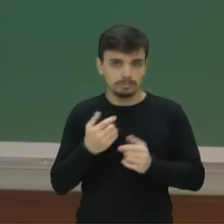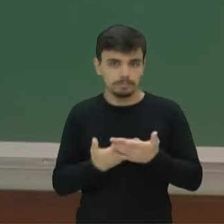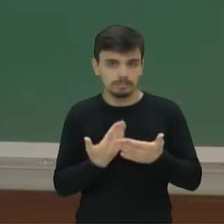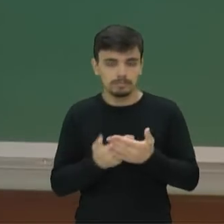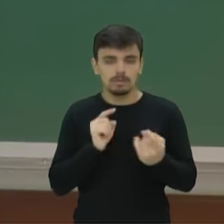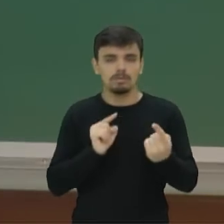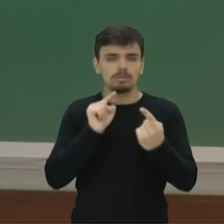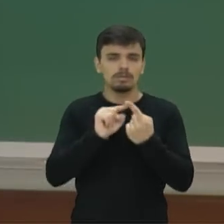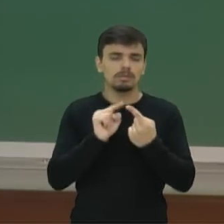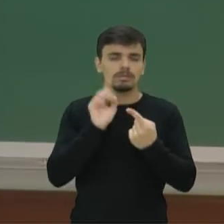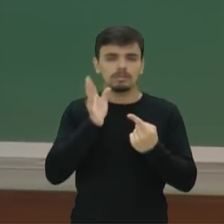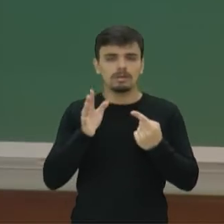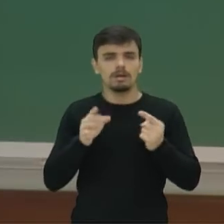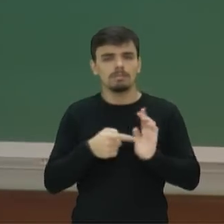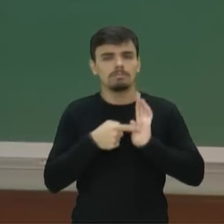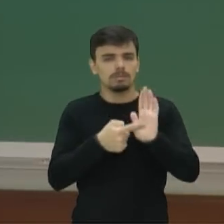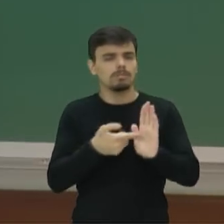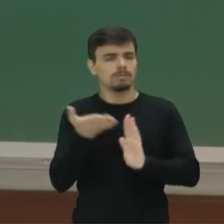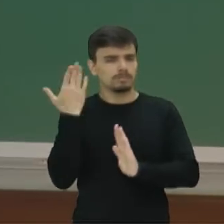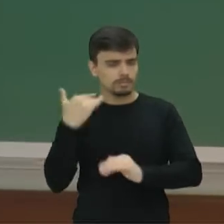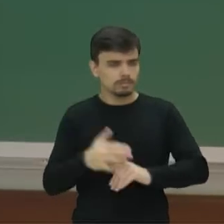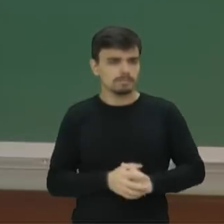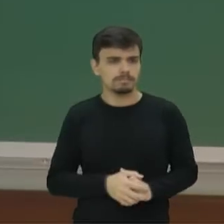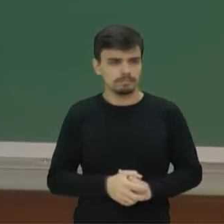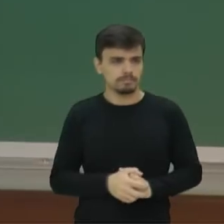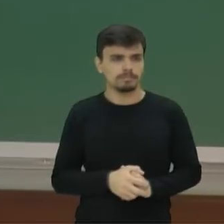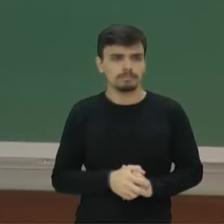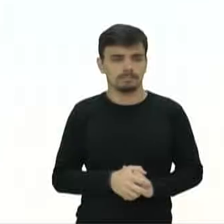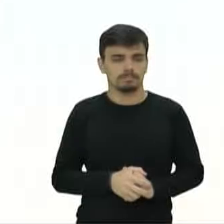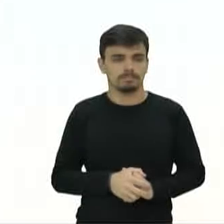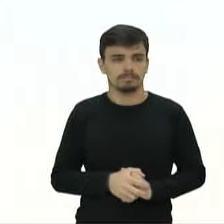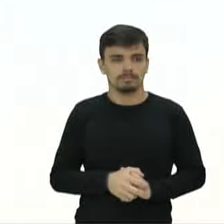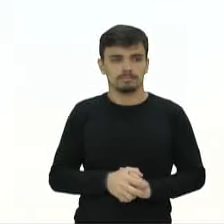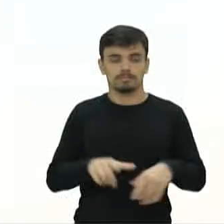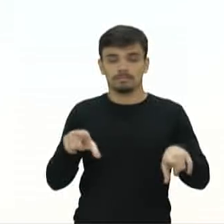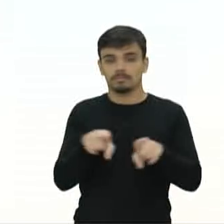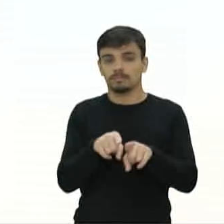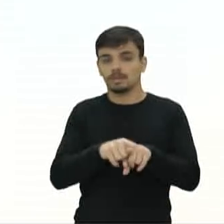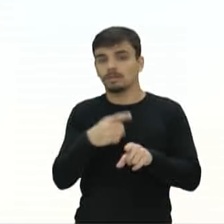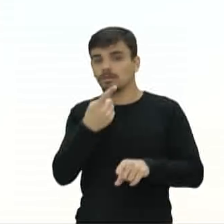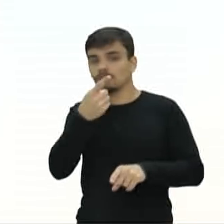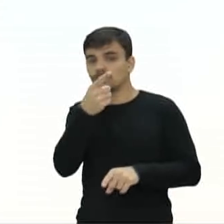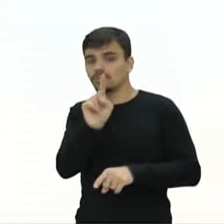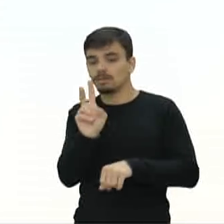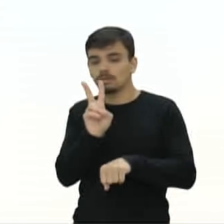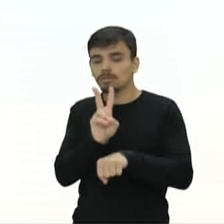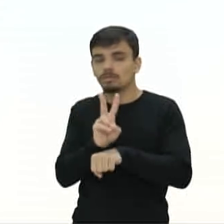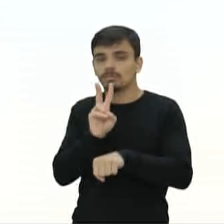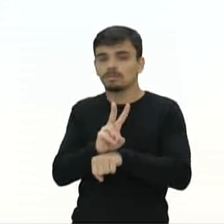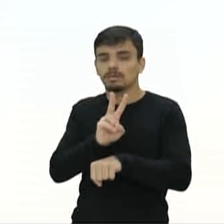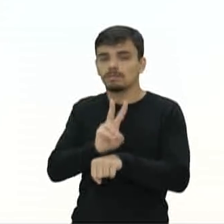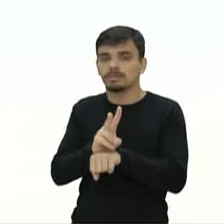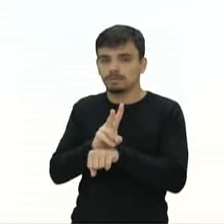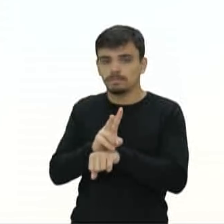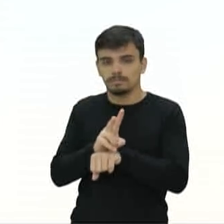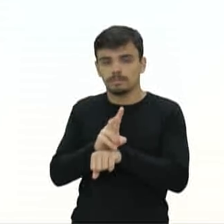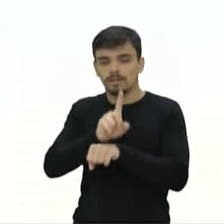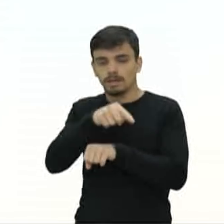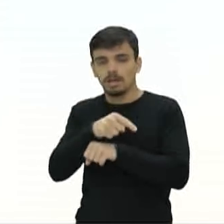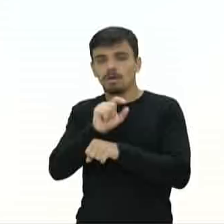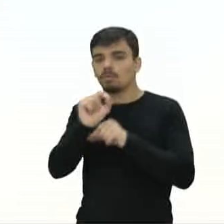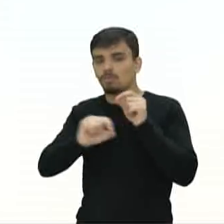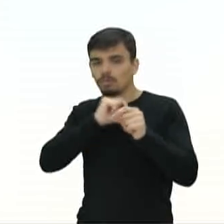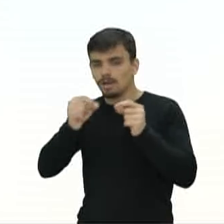nossos objetivos que foram propostos lá no início, olha aqui na tela, ó, nós vamos falar de unidades de conservação. Então, são grandes